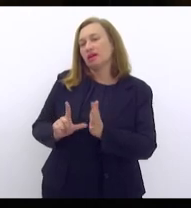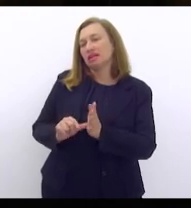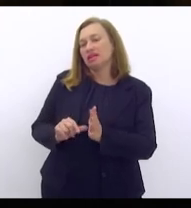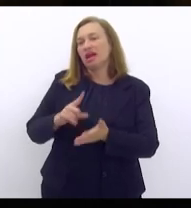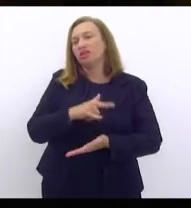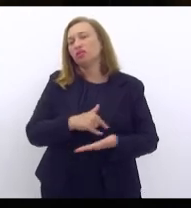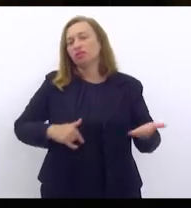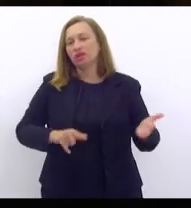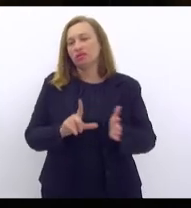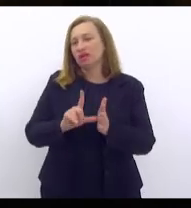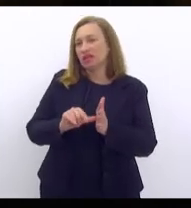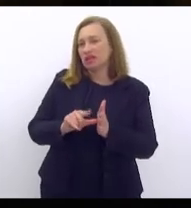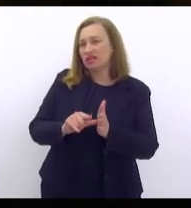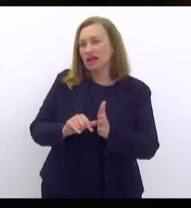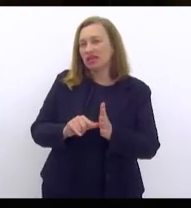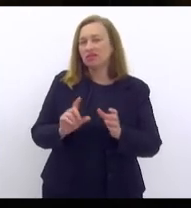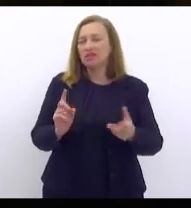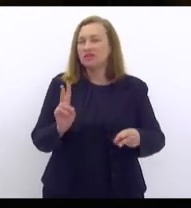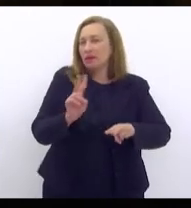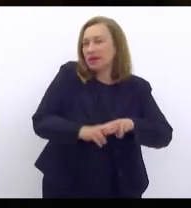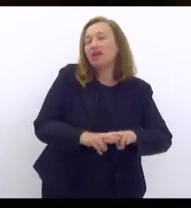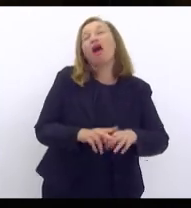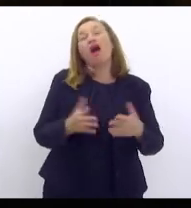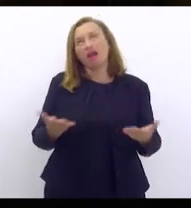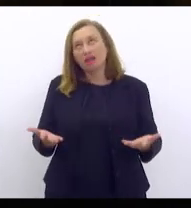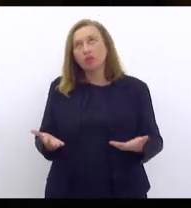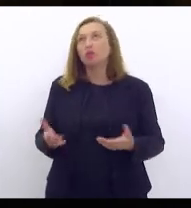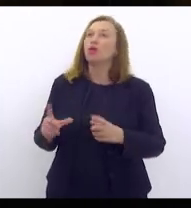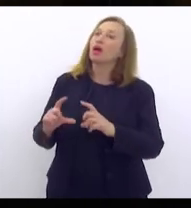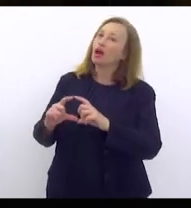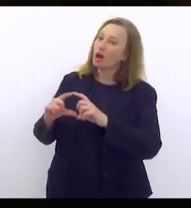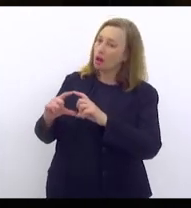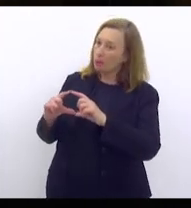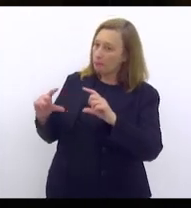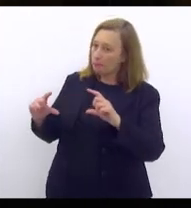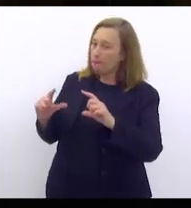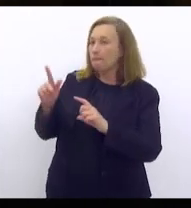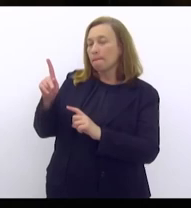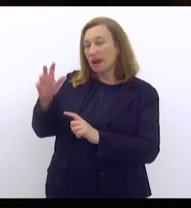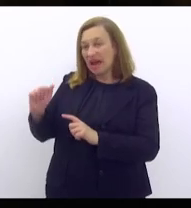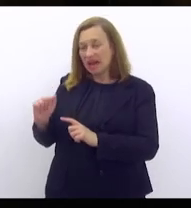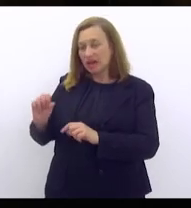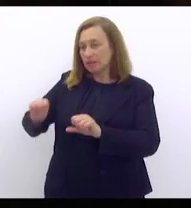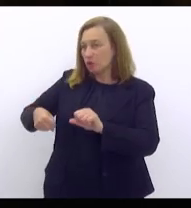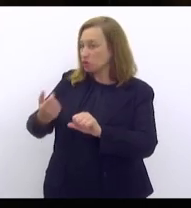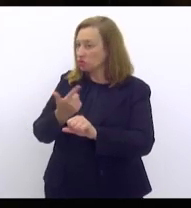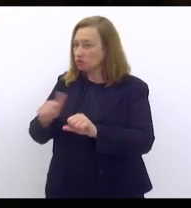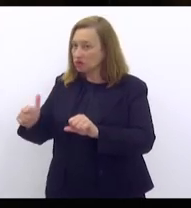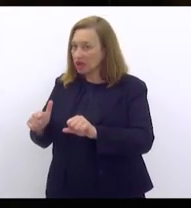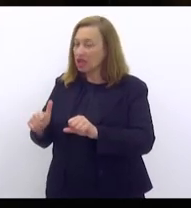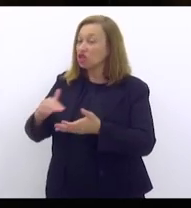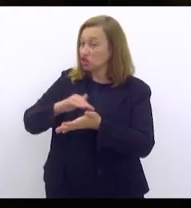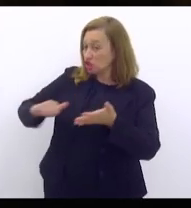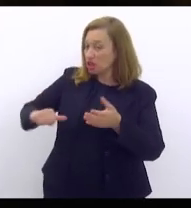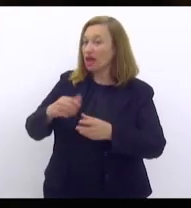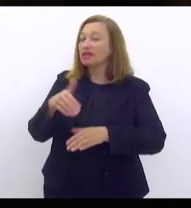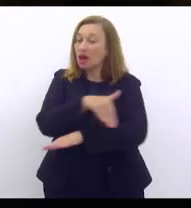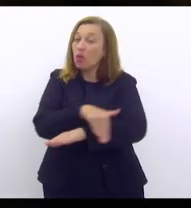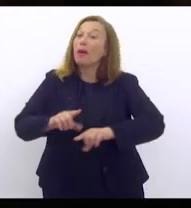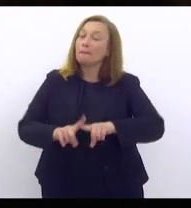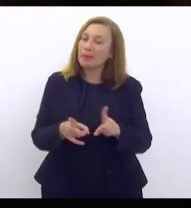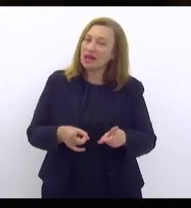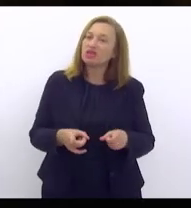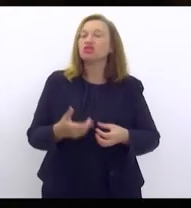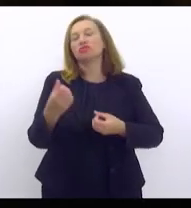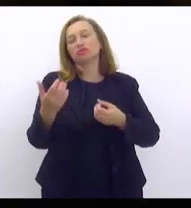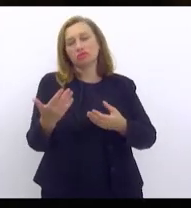com arbitrariedade. Óbvio, a moto sem placa, a moto irregular, vamos tirar das ruas. Vamos tirar das ruas. Agora, moto de trabalhador, carro